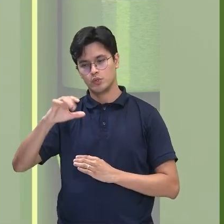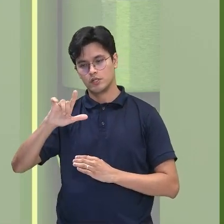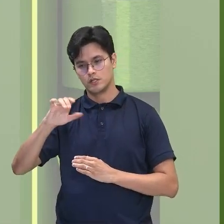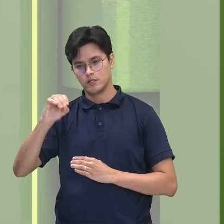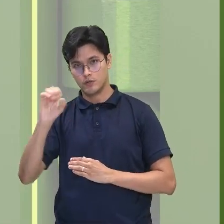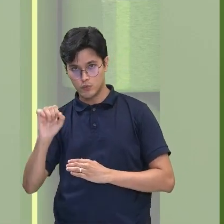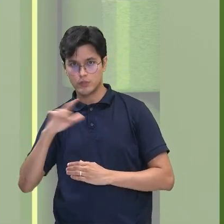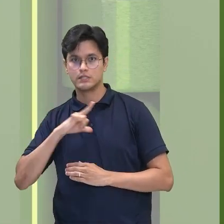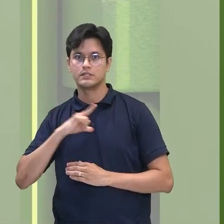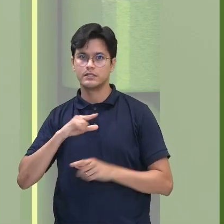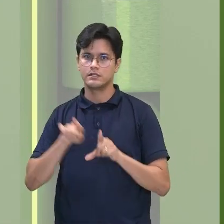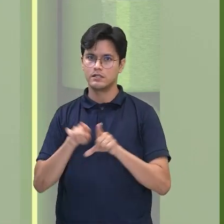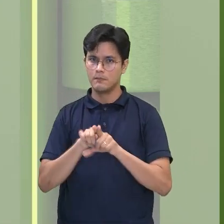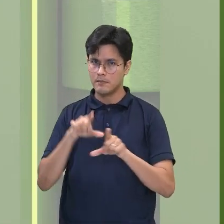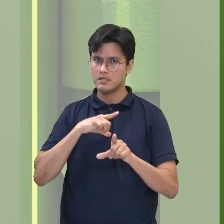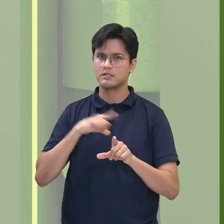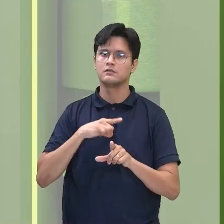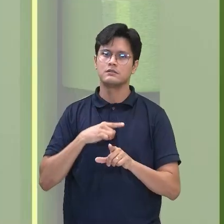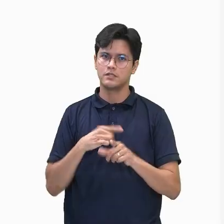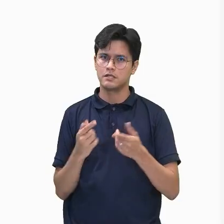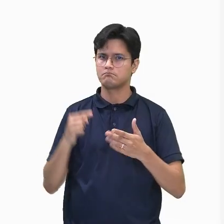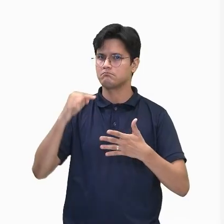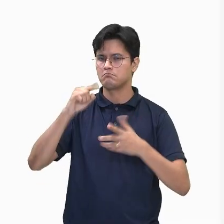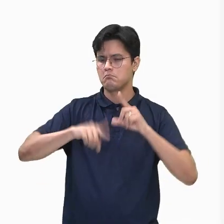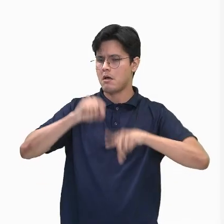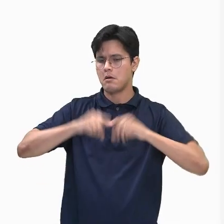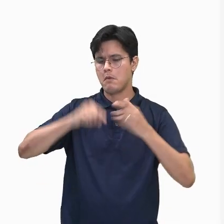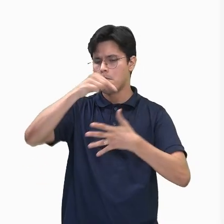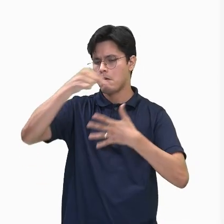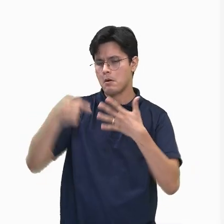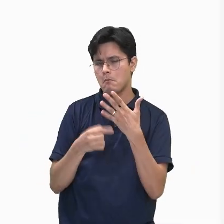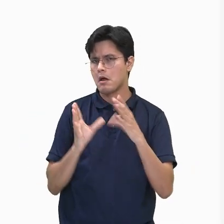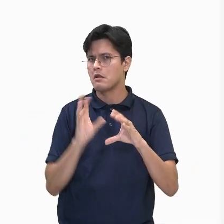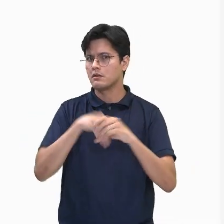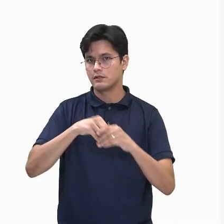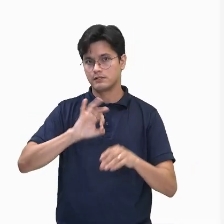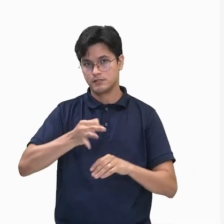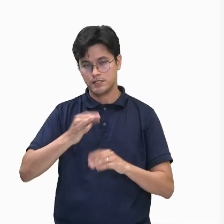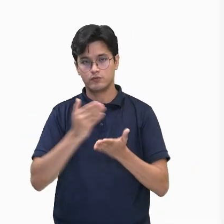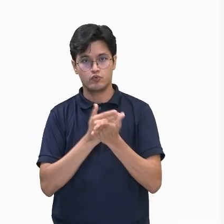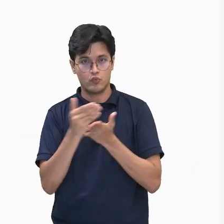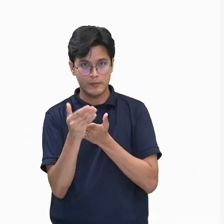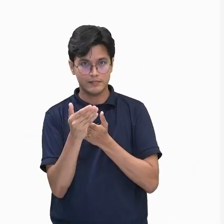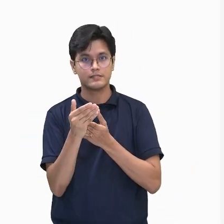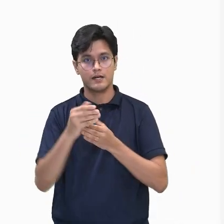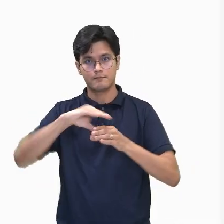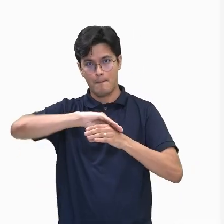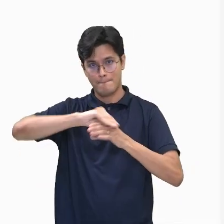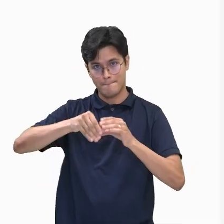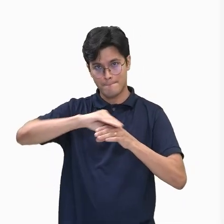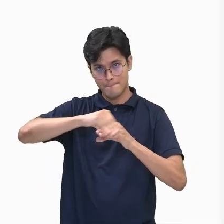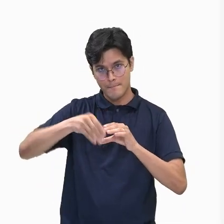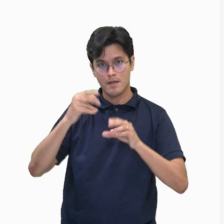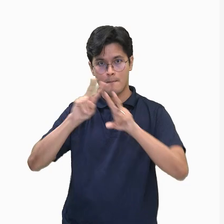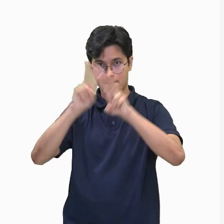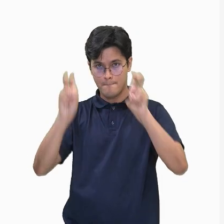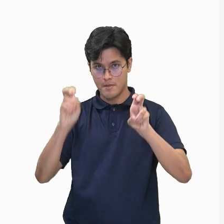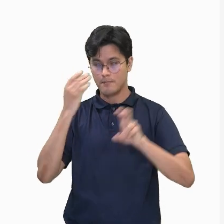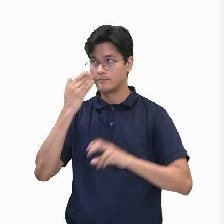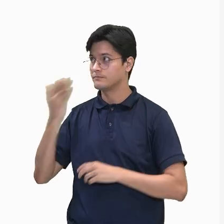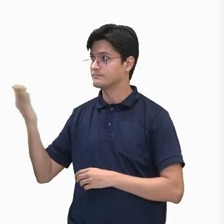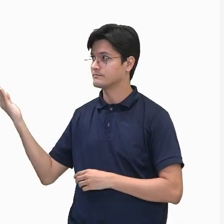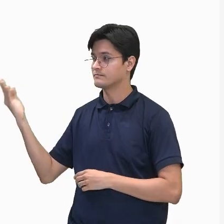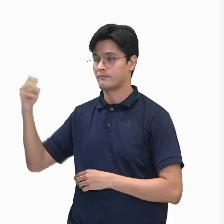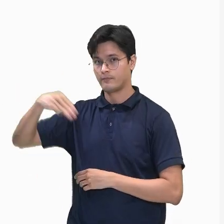organelas que nós vamos ver passo a passo cada uma. Vamos começar aí pela membrana plasmática. A